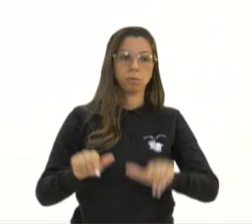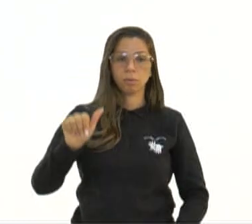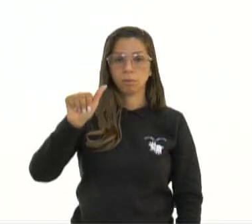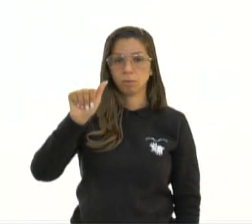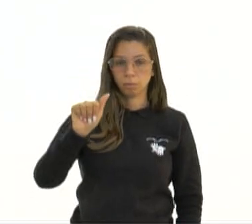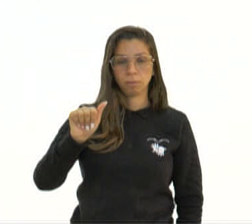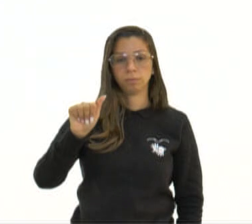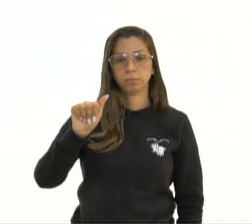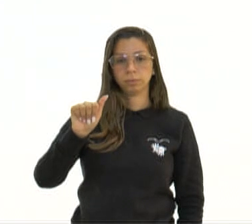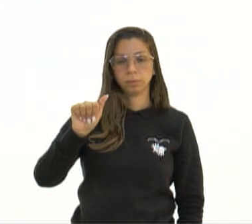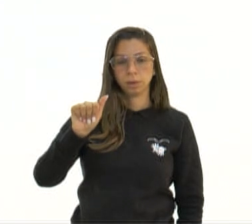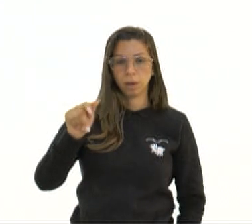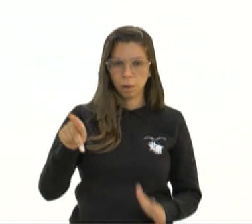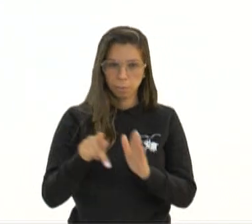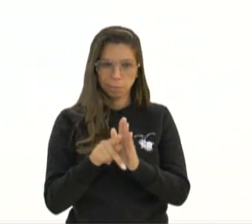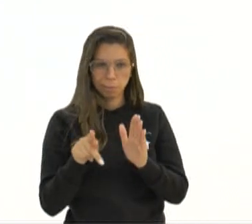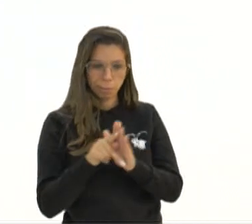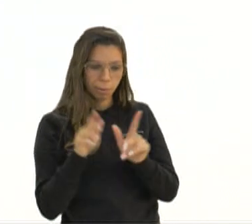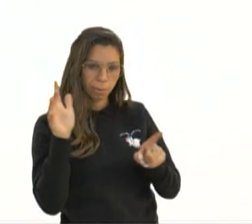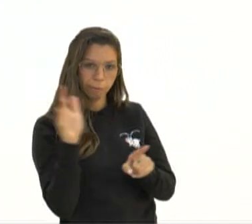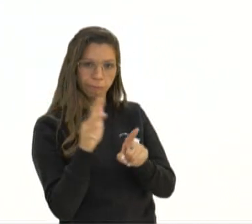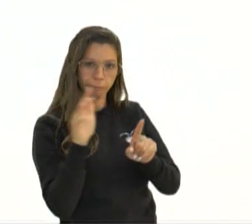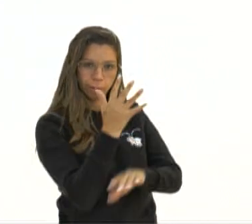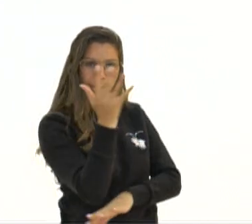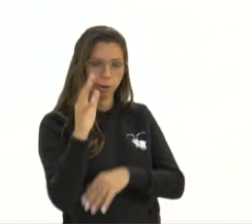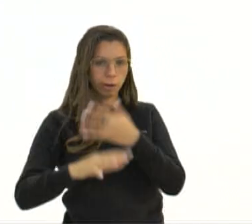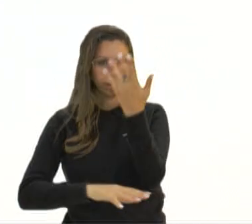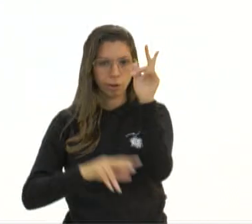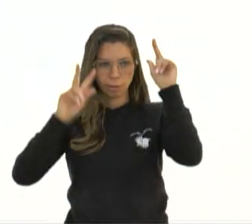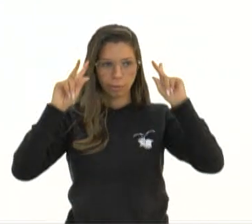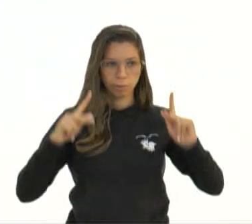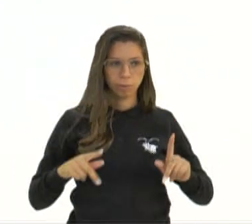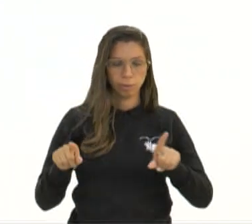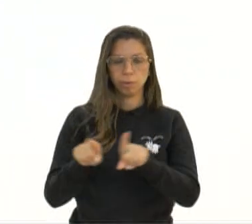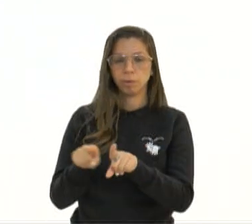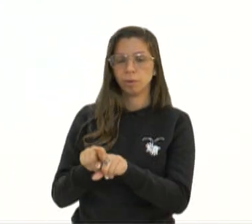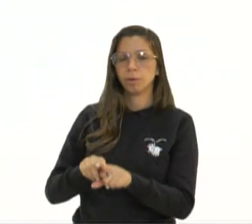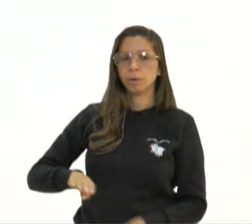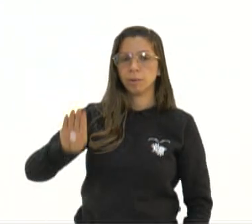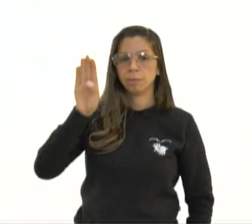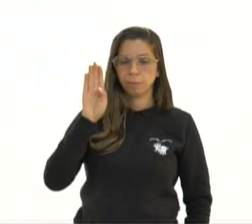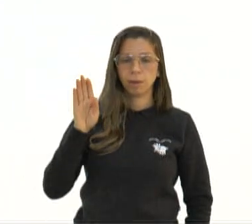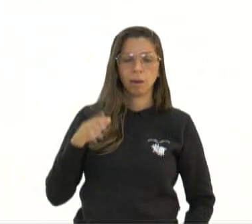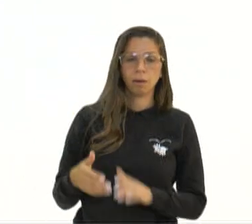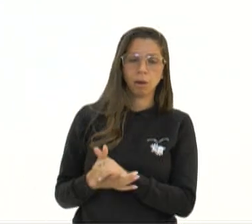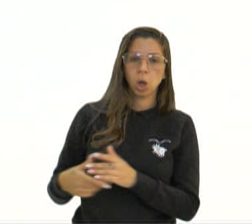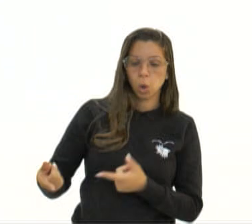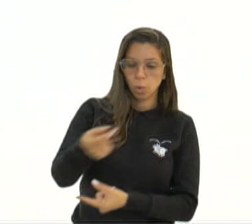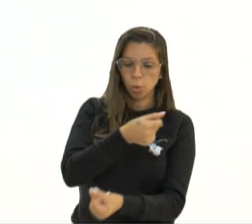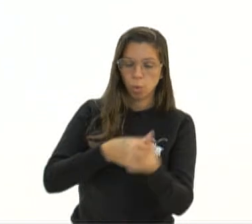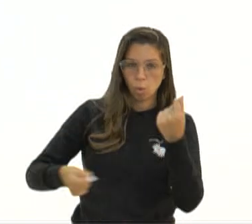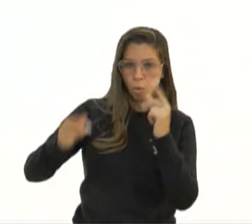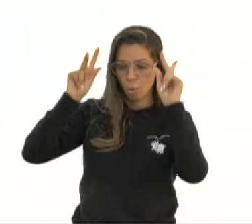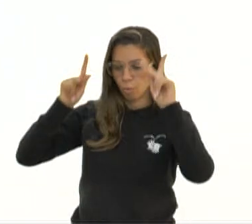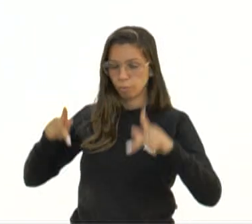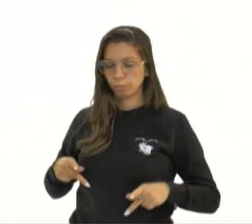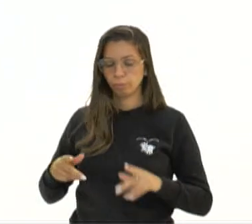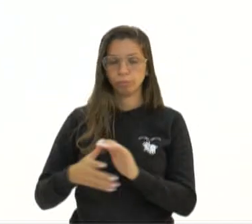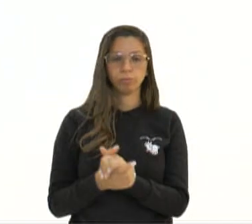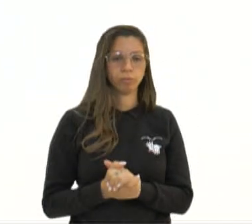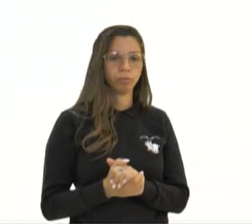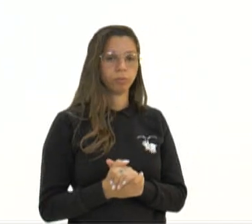fatores de ordem física e humana. Fatores de ordem econômica e humana. Letra C, fatores de